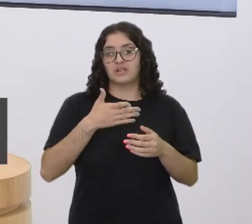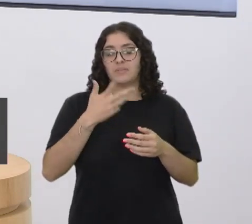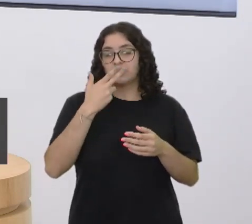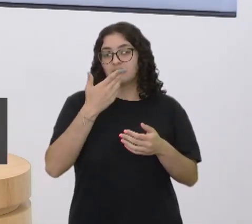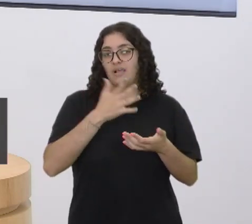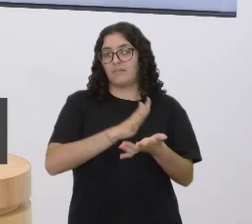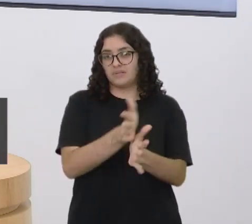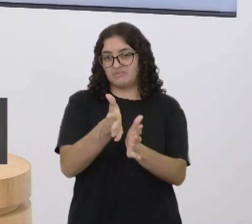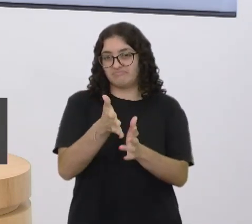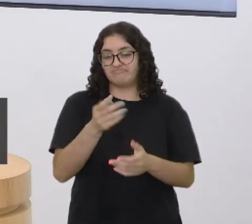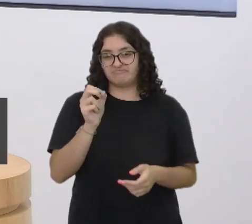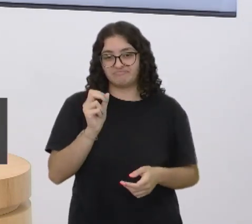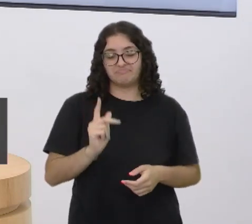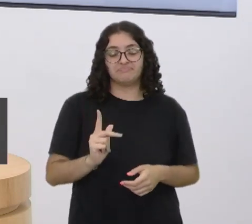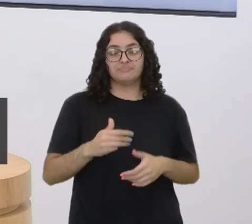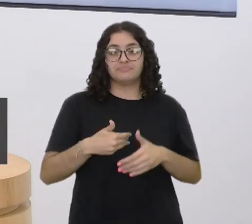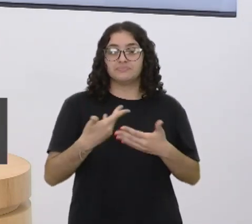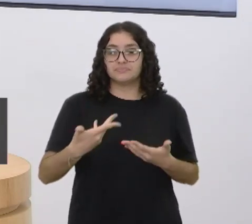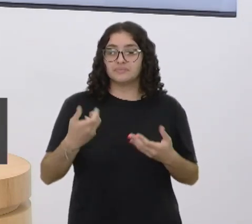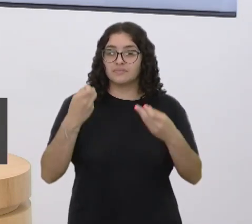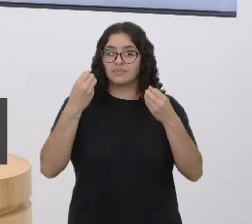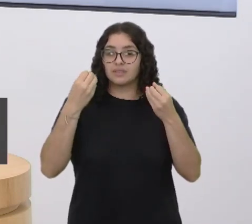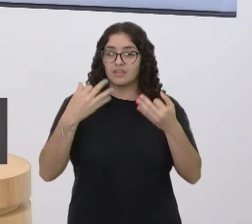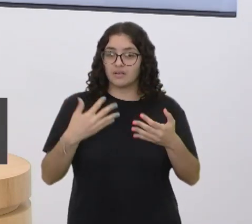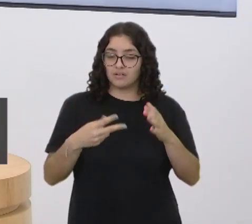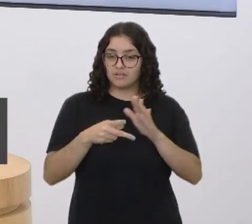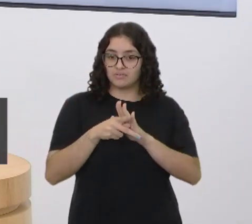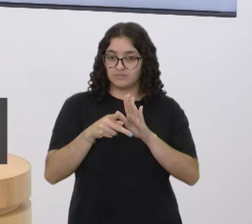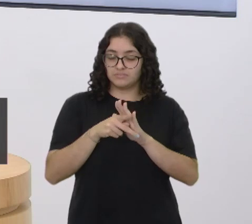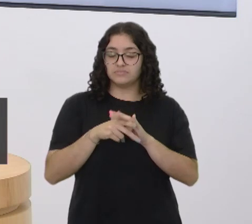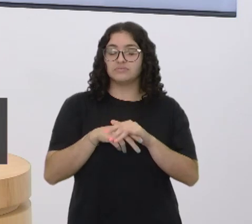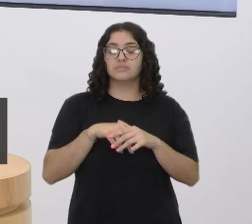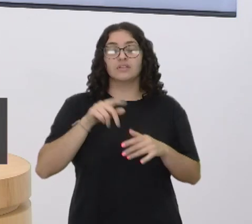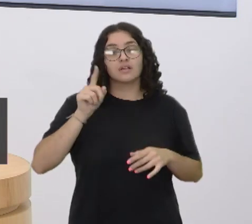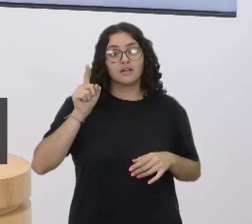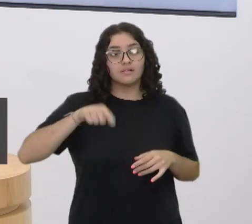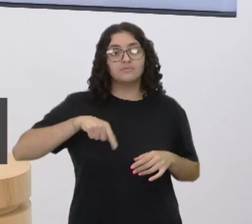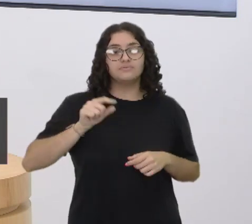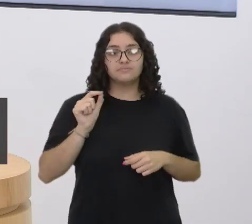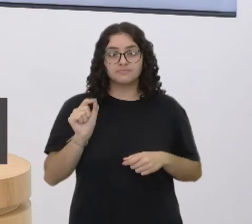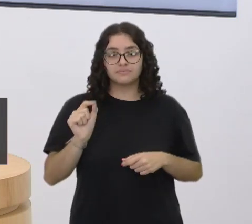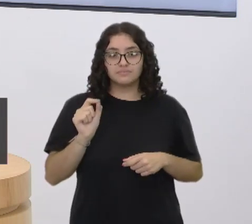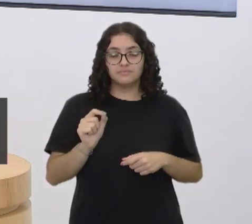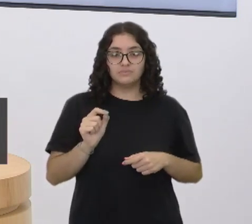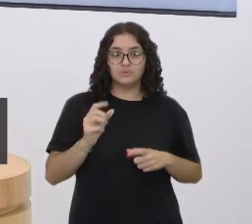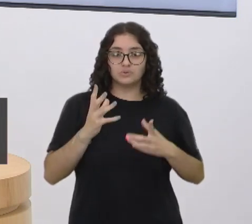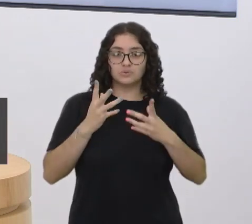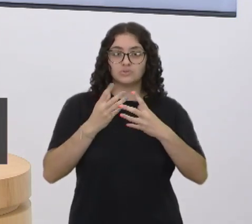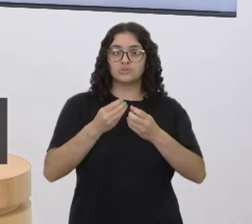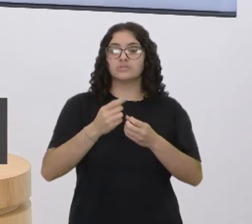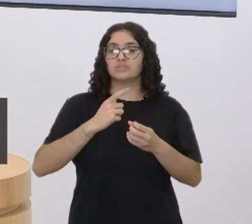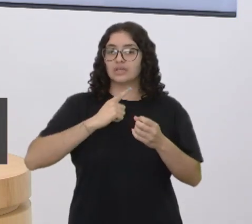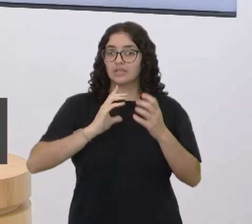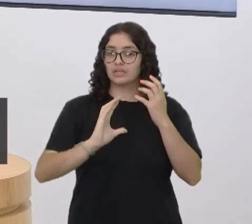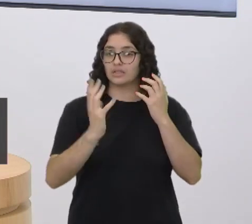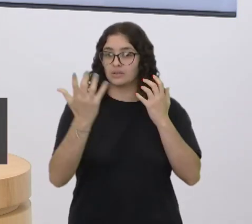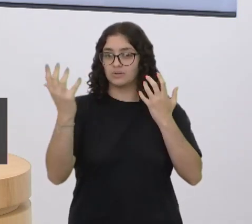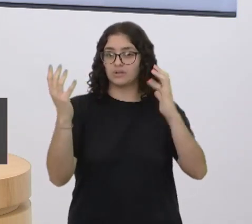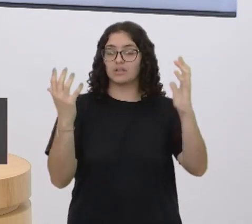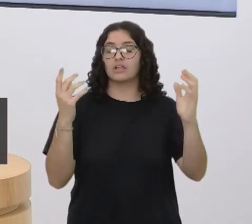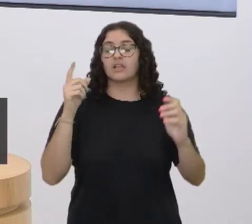tá? Então, quando a gente fala dos serviços ecossistêmicos, é basicamente tudo aquilo que vem da natureza,